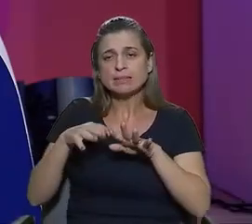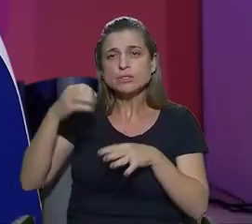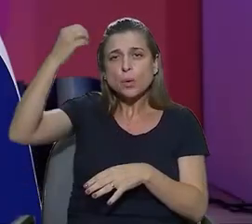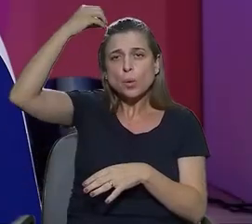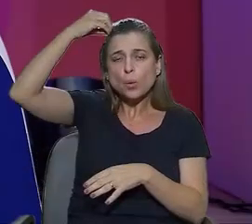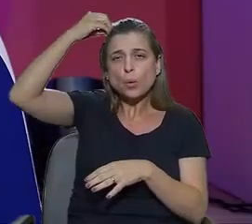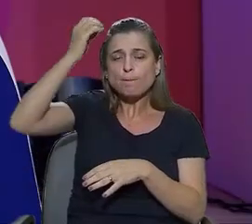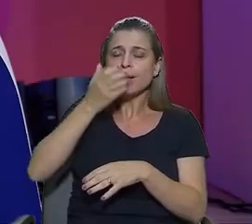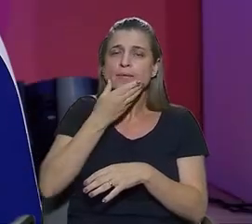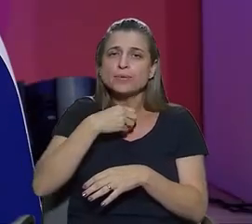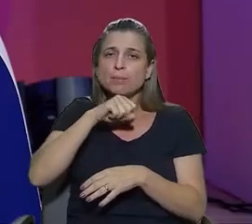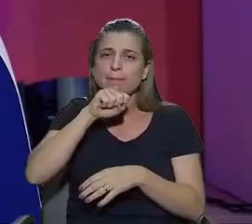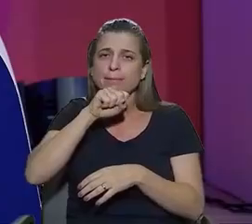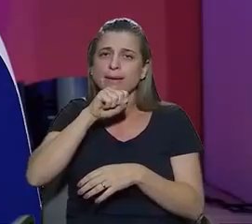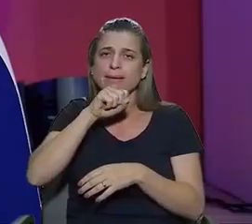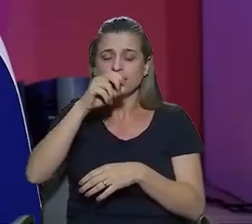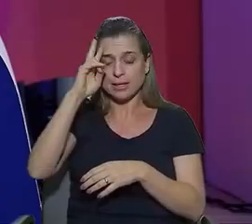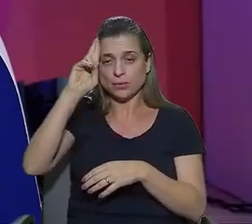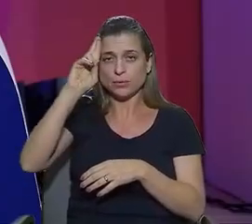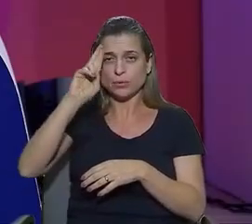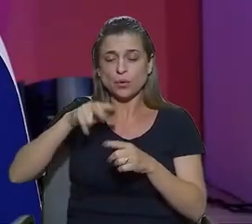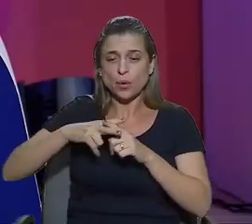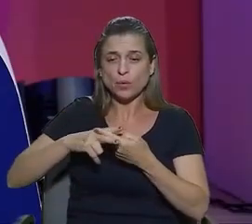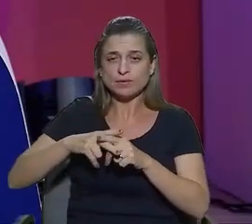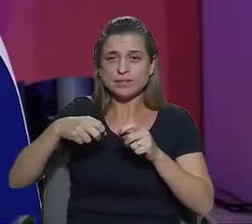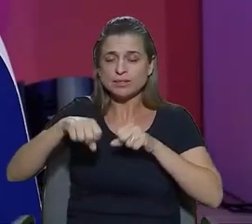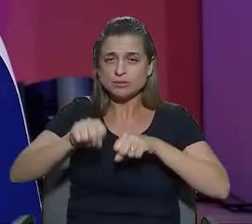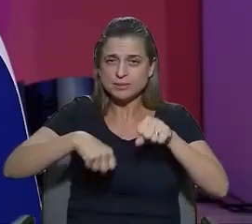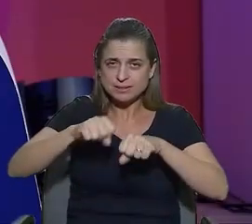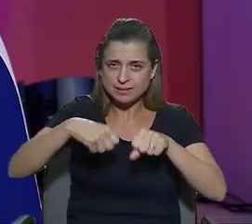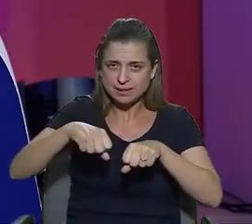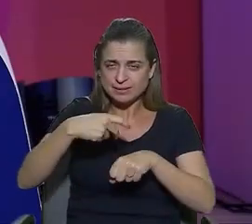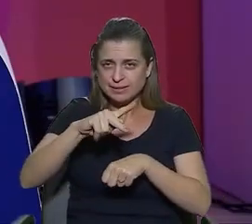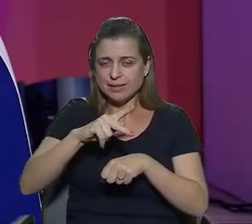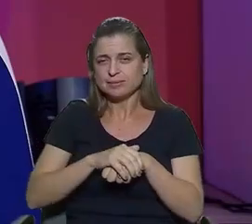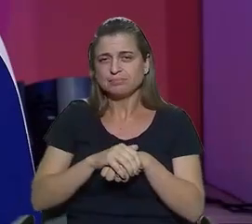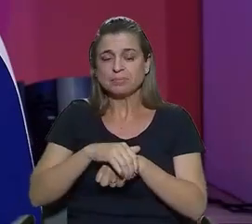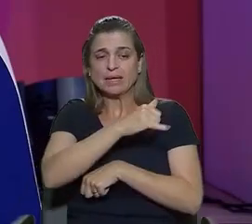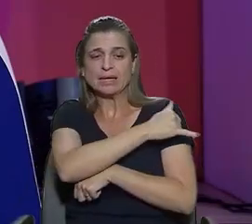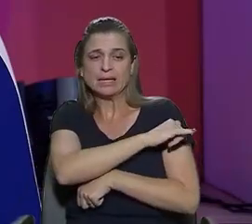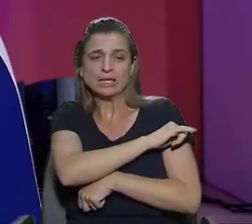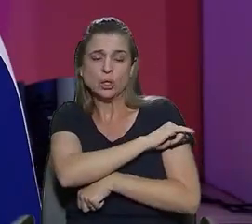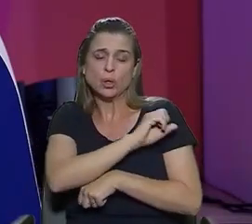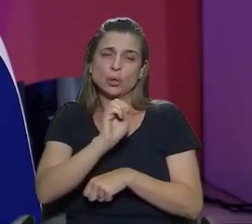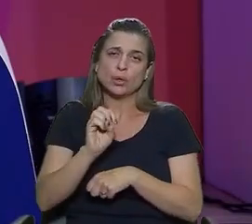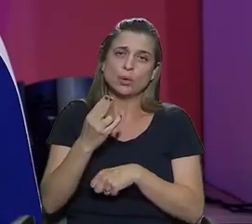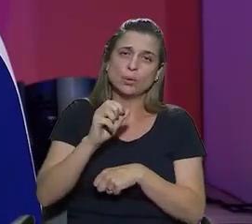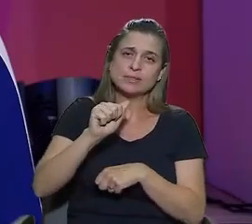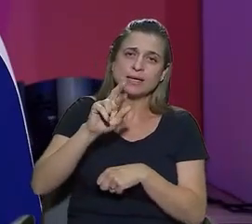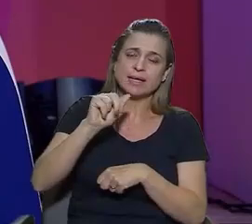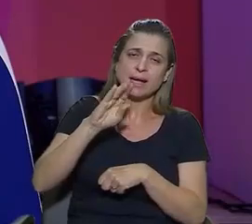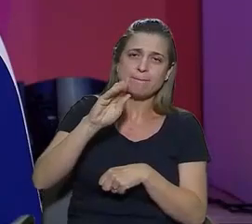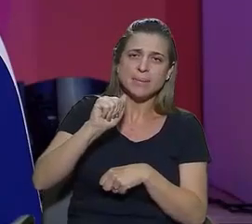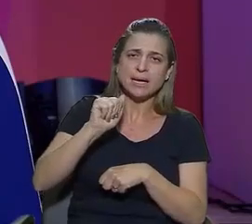o pessoal dizia ser o dono da oficina de bicicleta da esquina. Outros diziam que era um carioca, sarabaio, que veio, esteve uns dias com mãe, levou